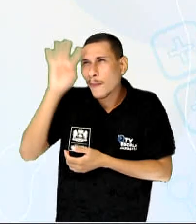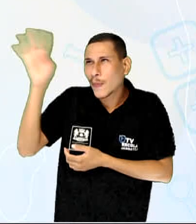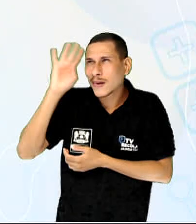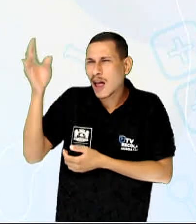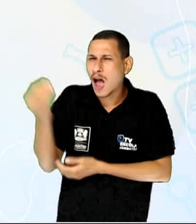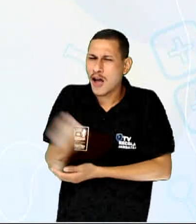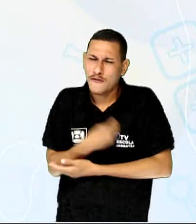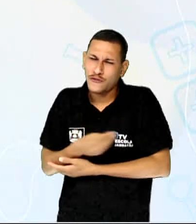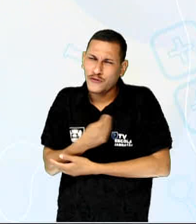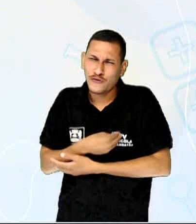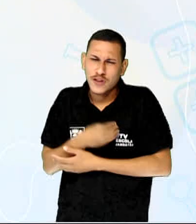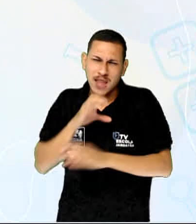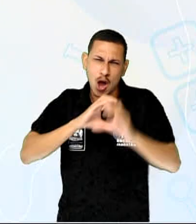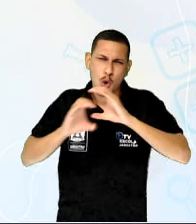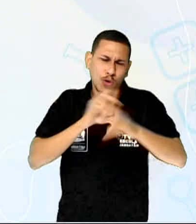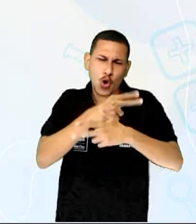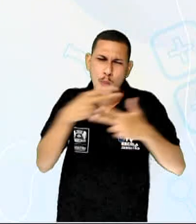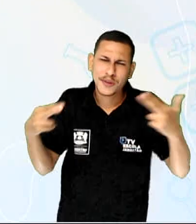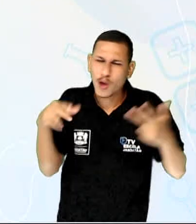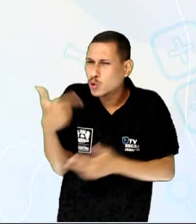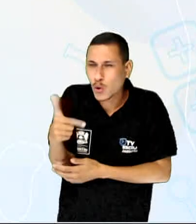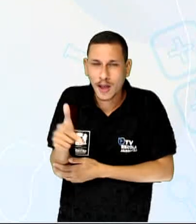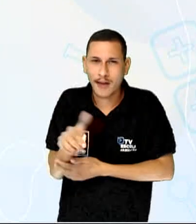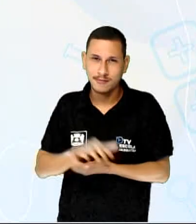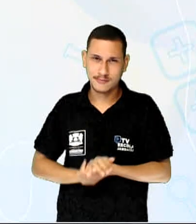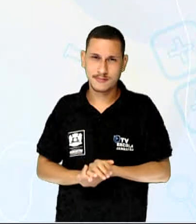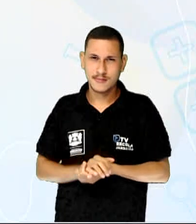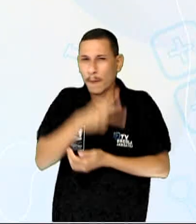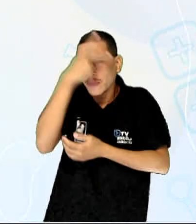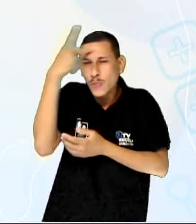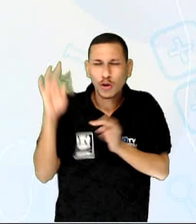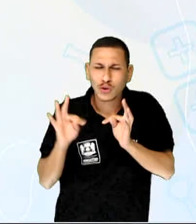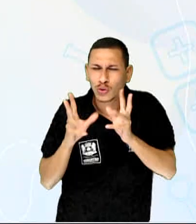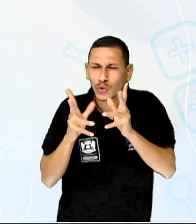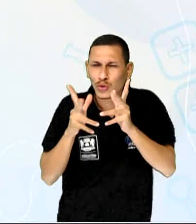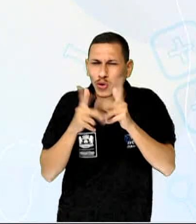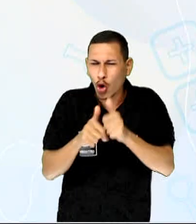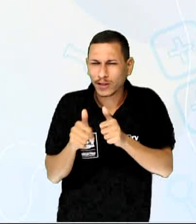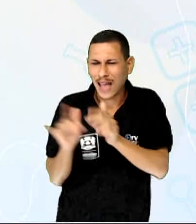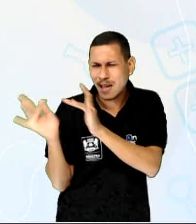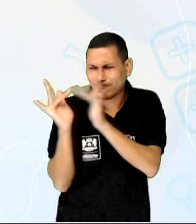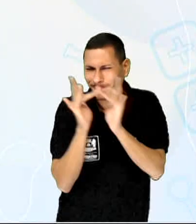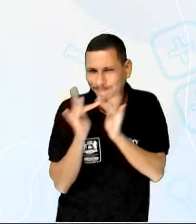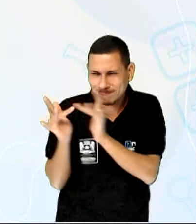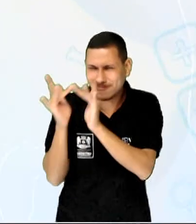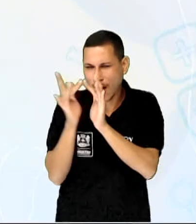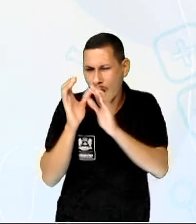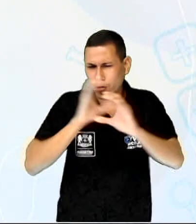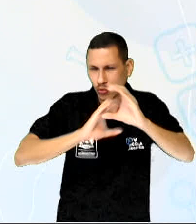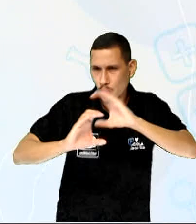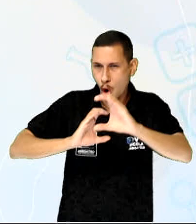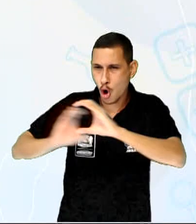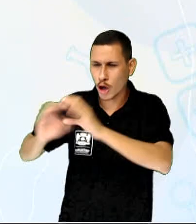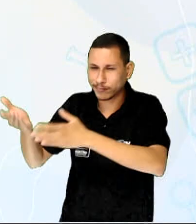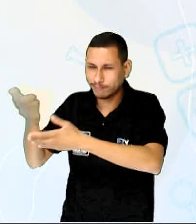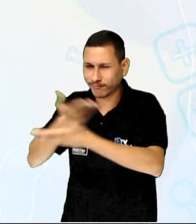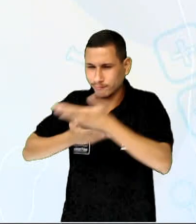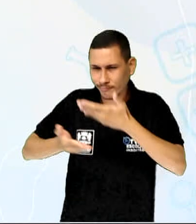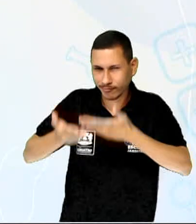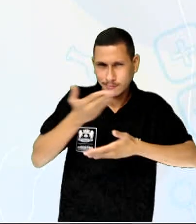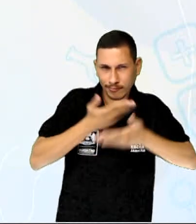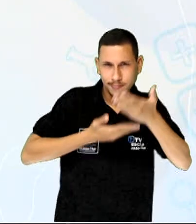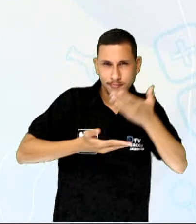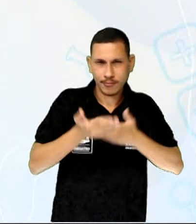vida sem os meios de comunicação. Quase todo mundo está sempre conectado e se comunicando. Um